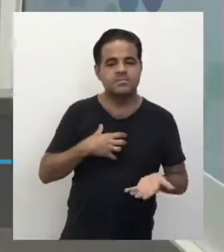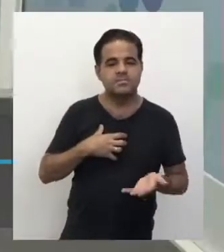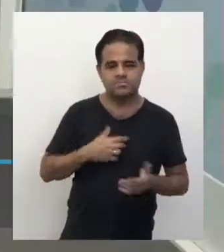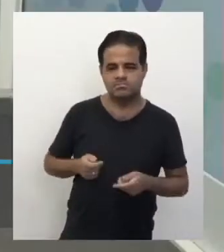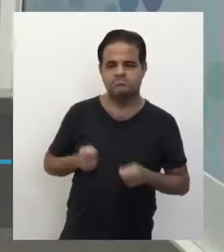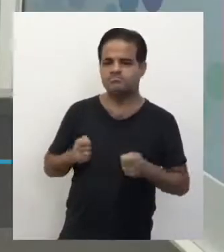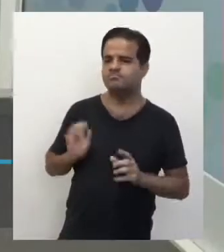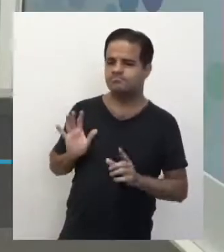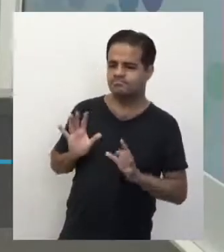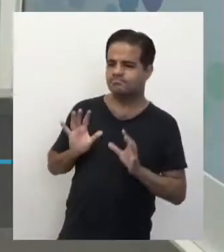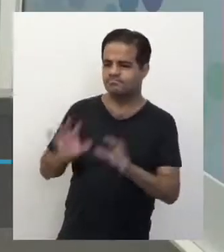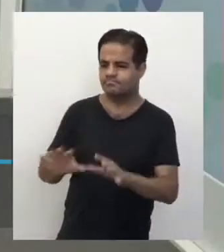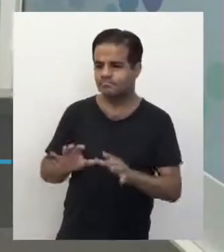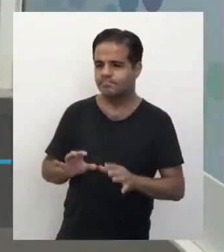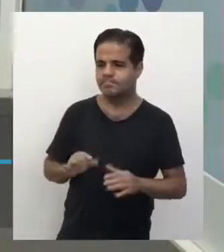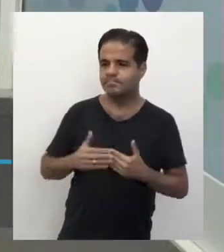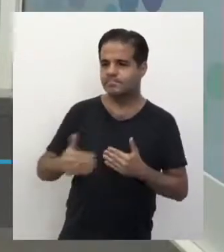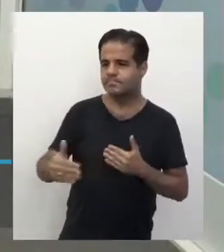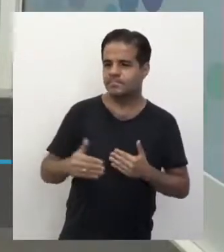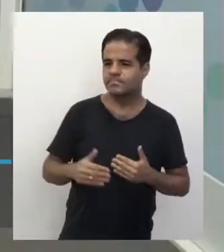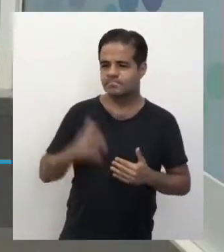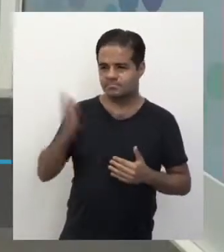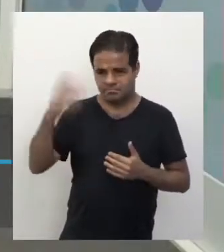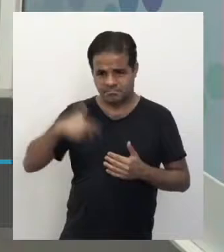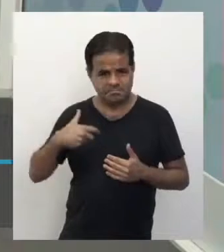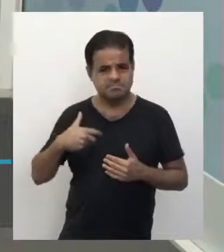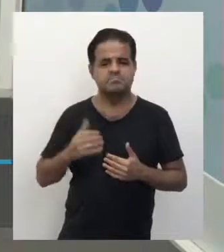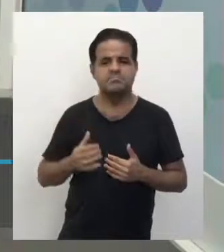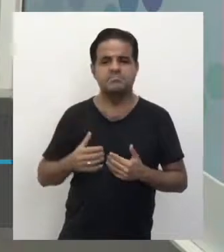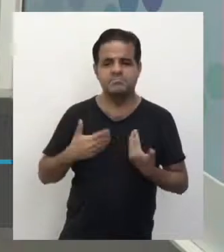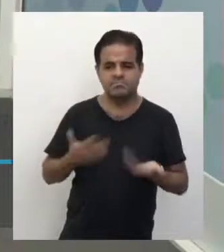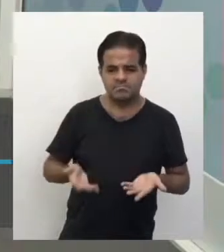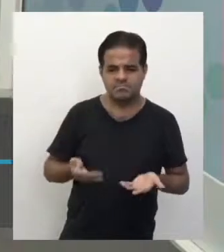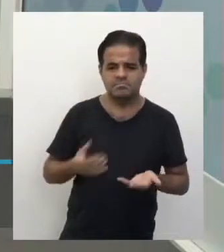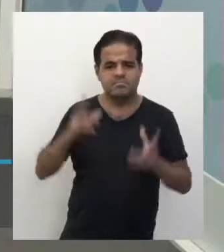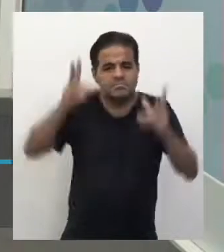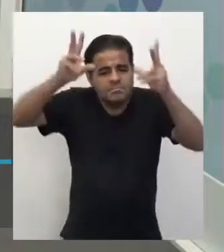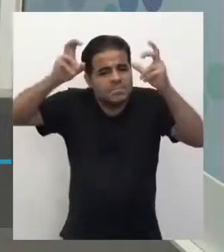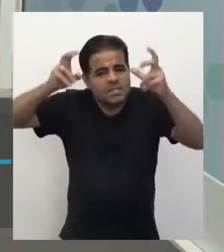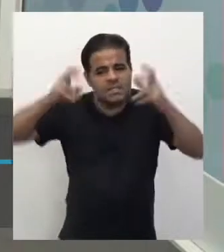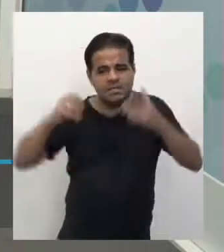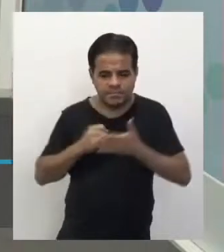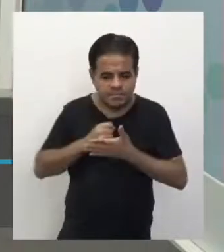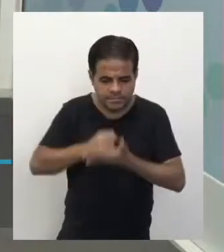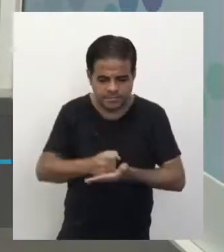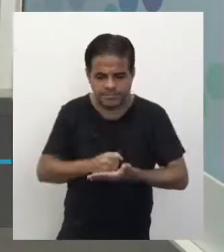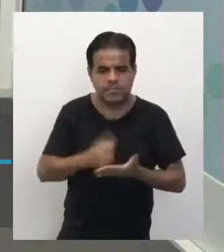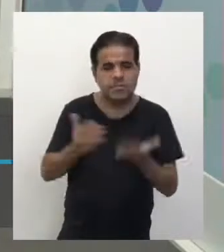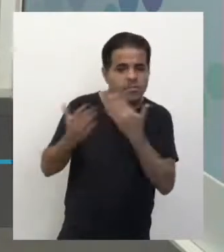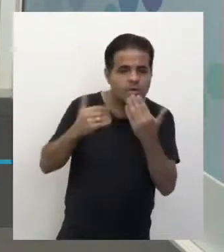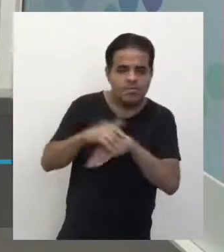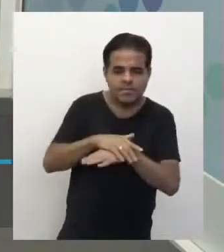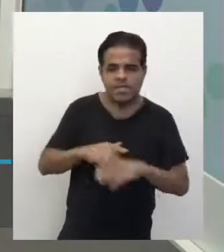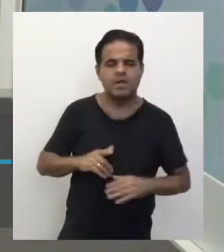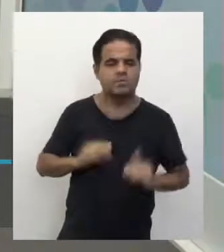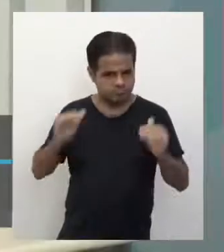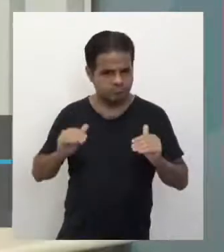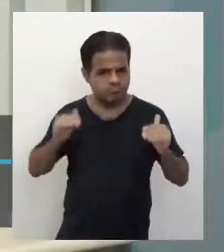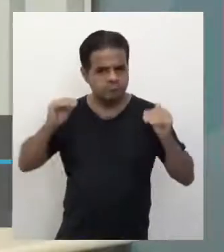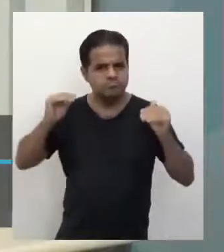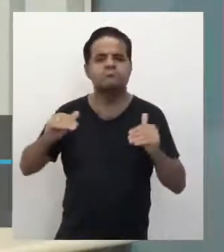intimidadora. Isso, né? intimidadora. O urso é bravo. Né? Ou a questão de vamos conversar. Peraí, eu tenho uma autoridade,